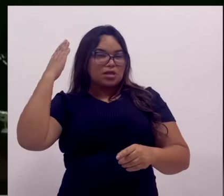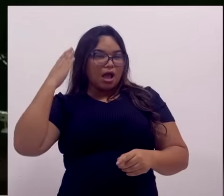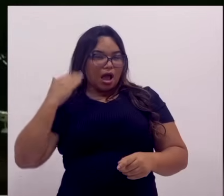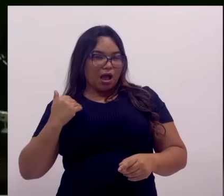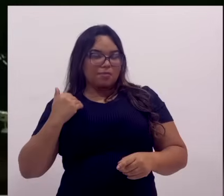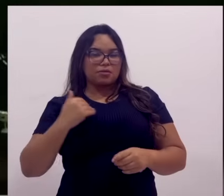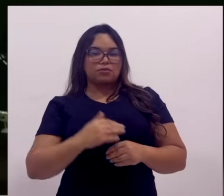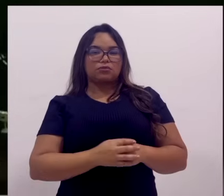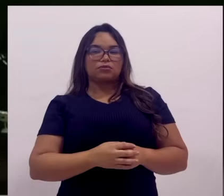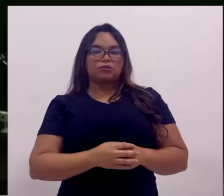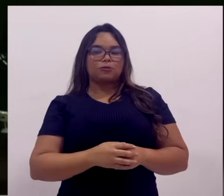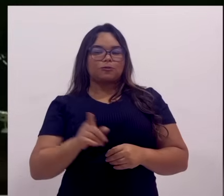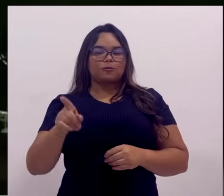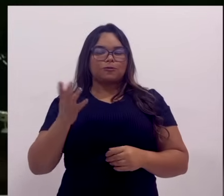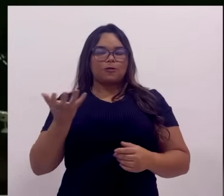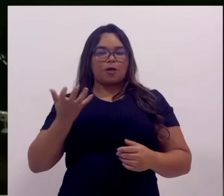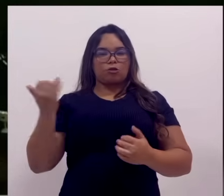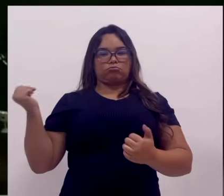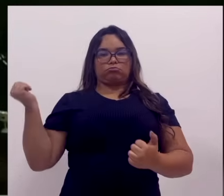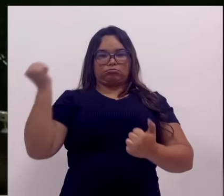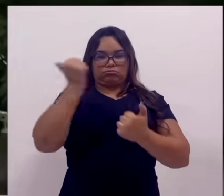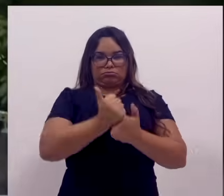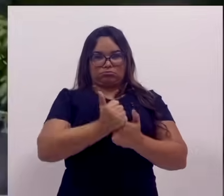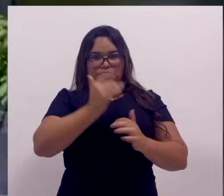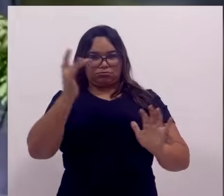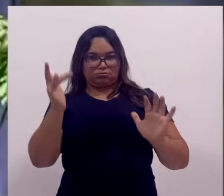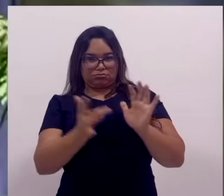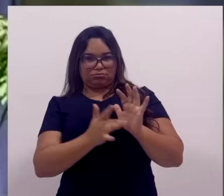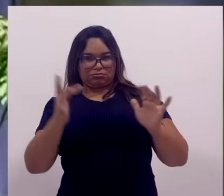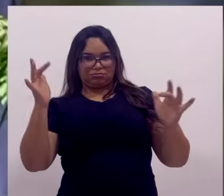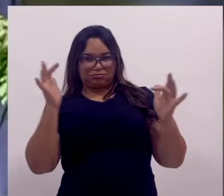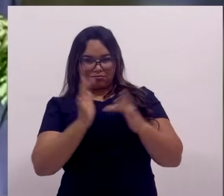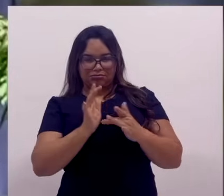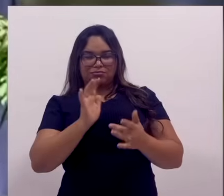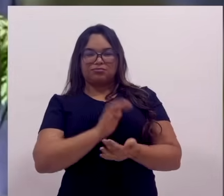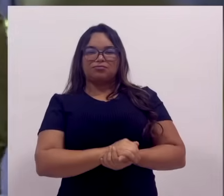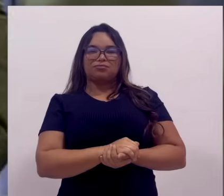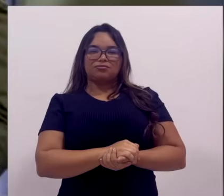Porque via que ele estava tomando o lugar de Jesus Cristo.